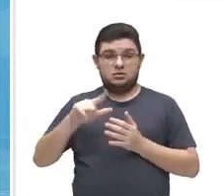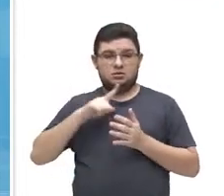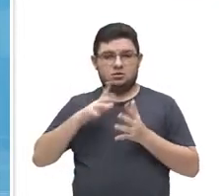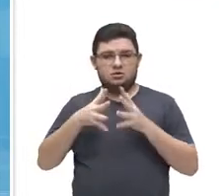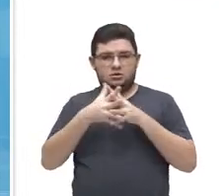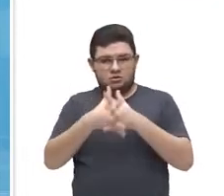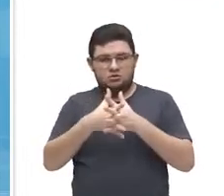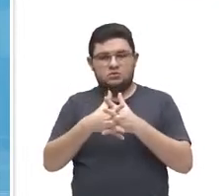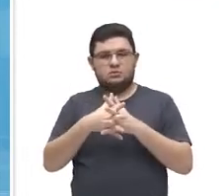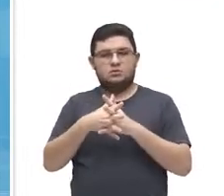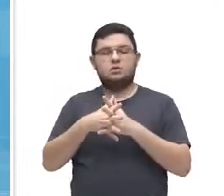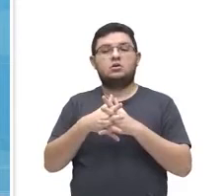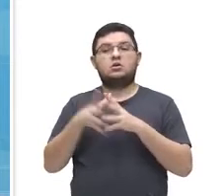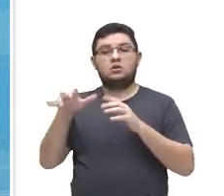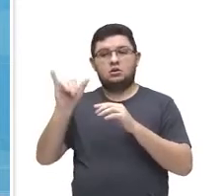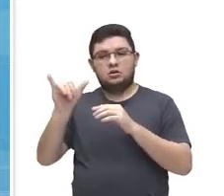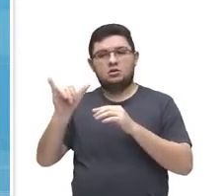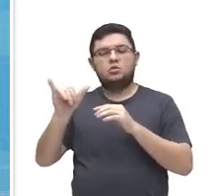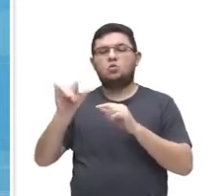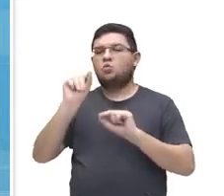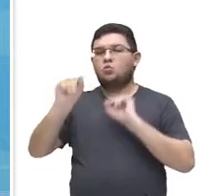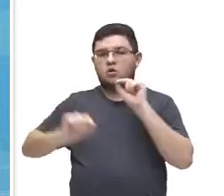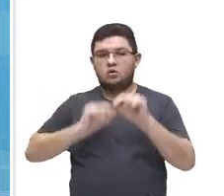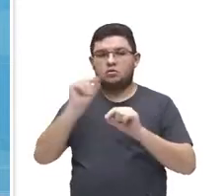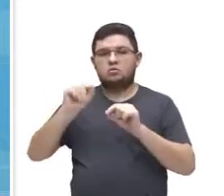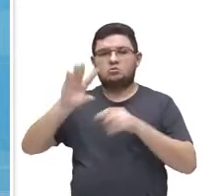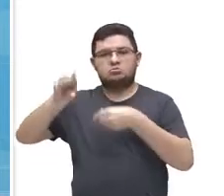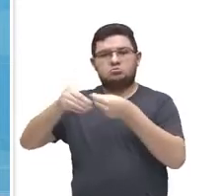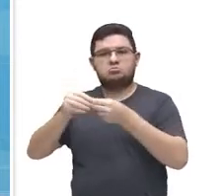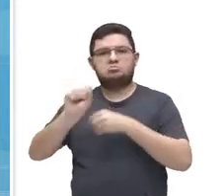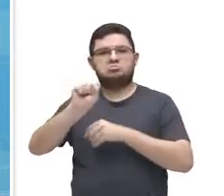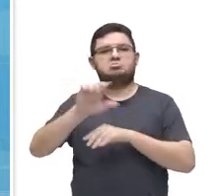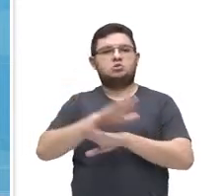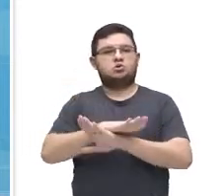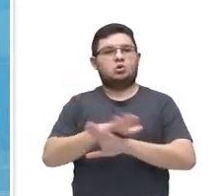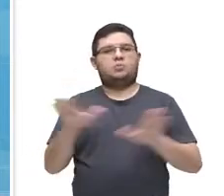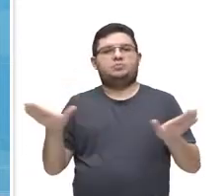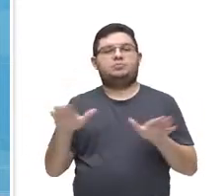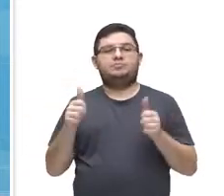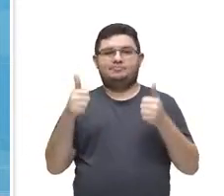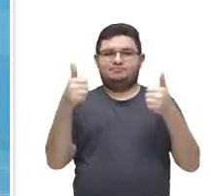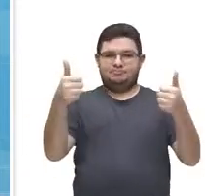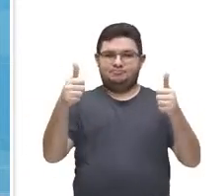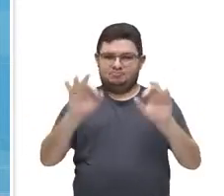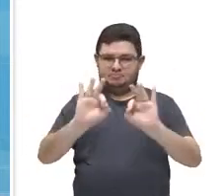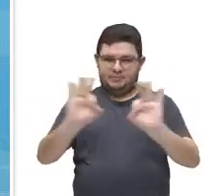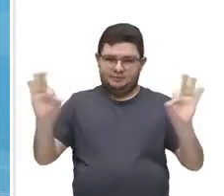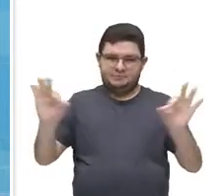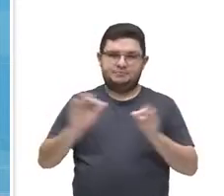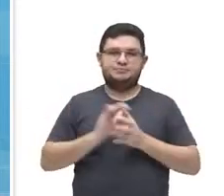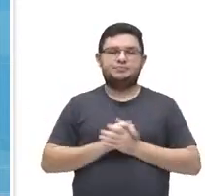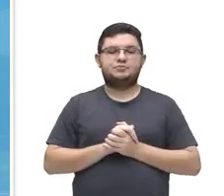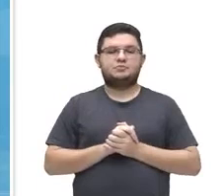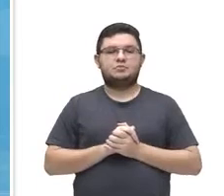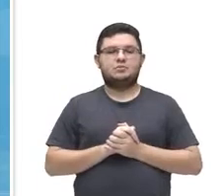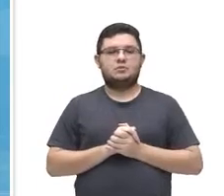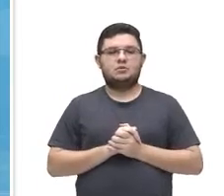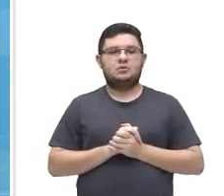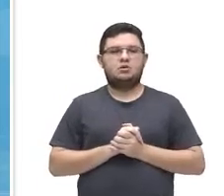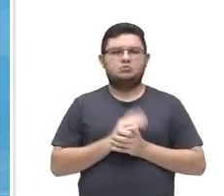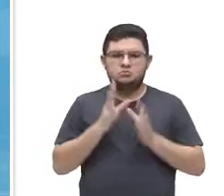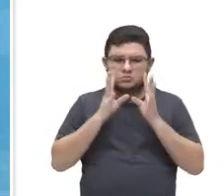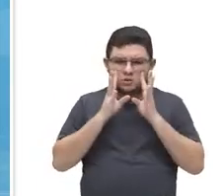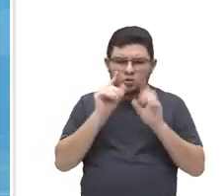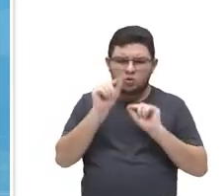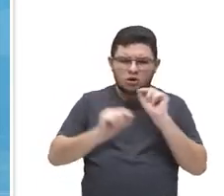tiver terminação em vogal mais Y, eu só acrescento S. Perfeito, gente? Então, olha a terminação ali. Opa,